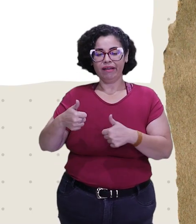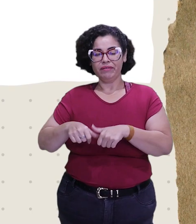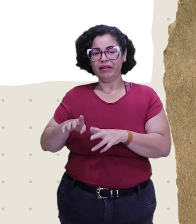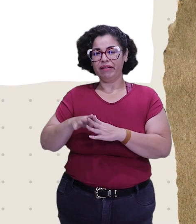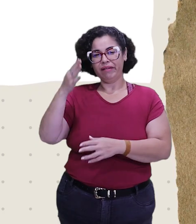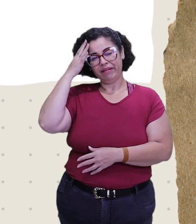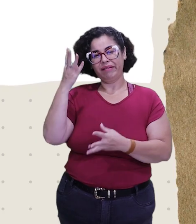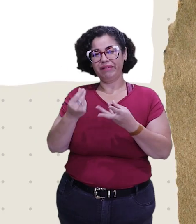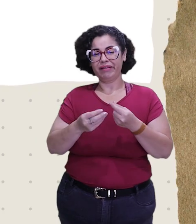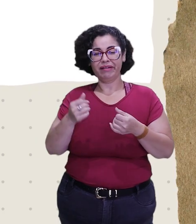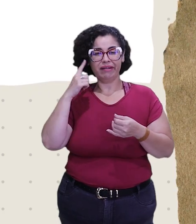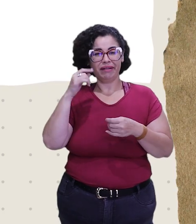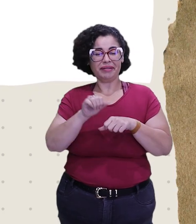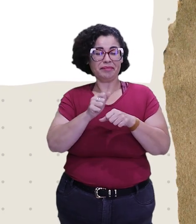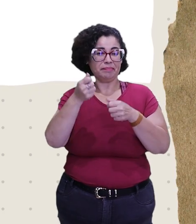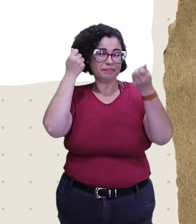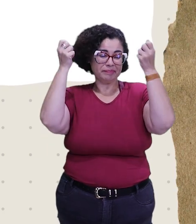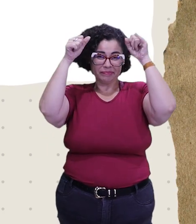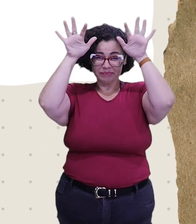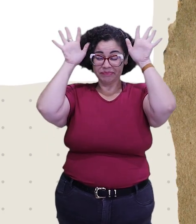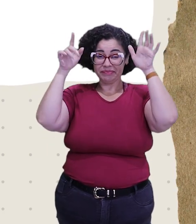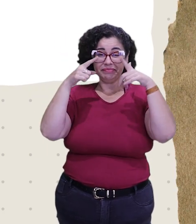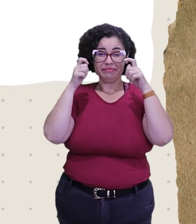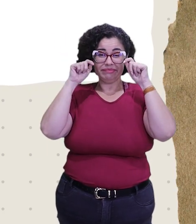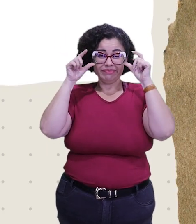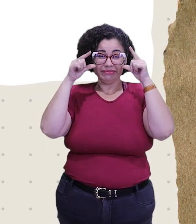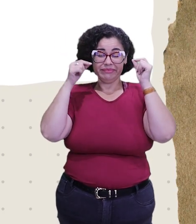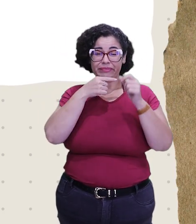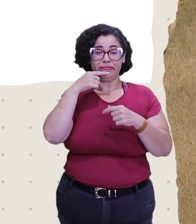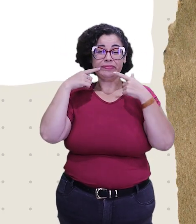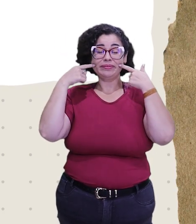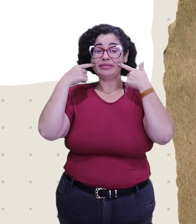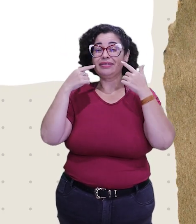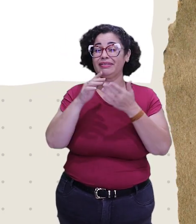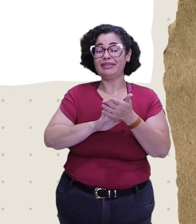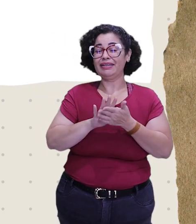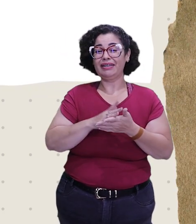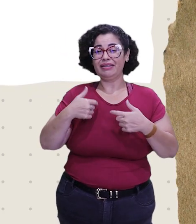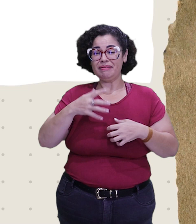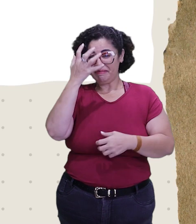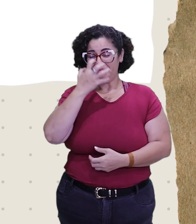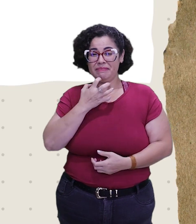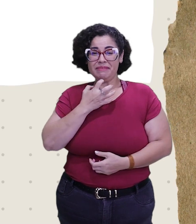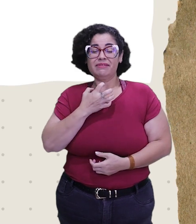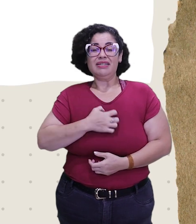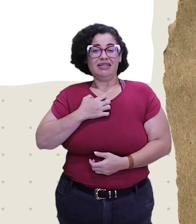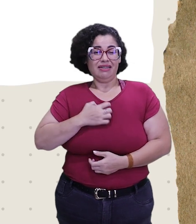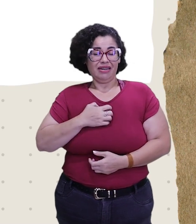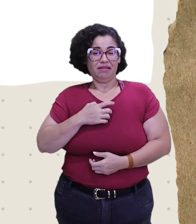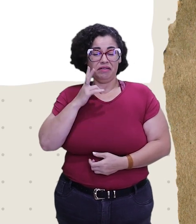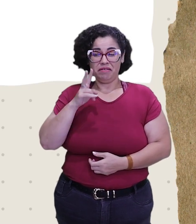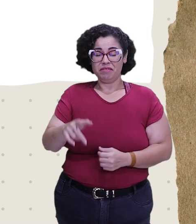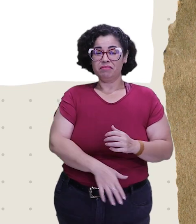o cabelo mestiço e ralo despenteado, os olhos apertados e a boca rasgada, naqueles ritos de raiva, apontava